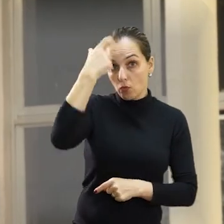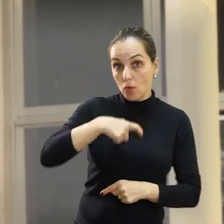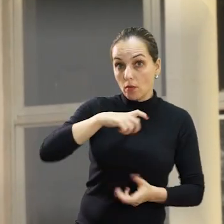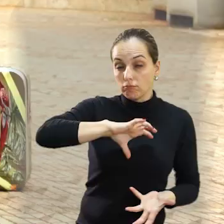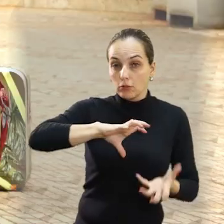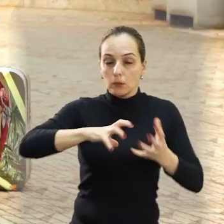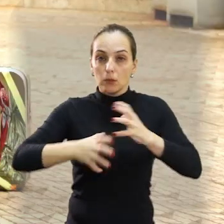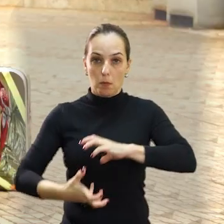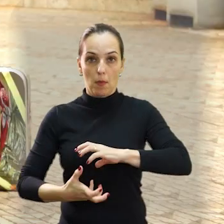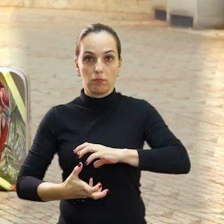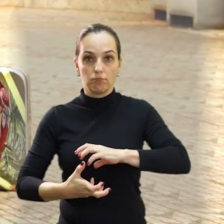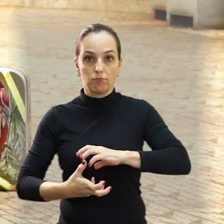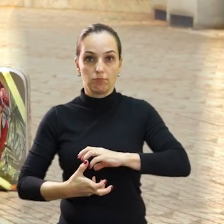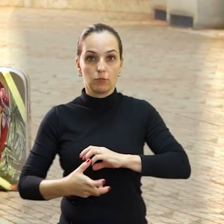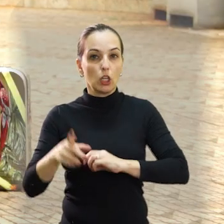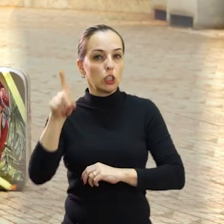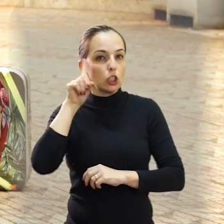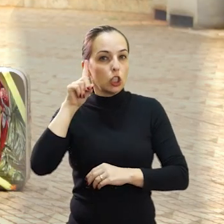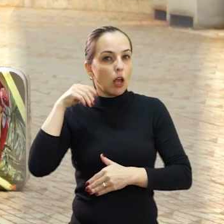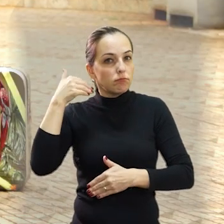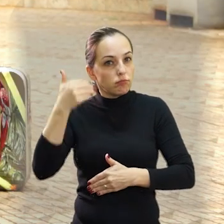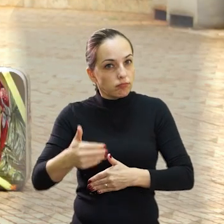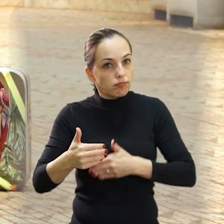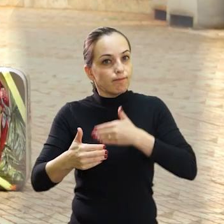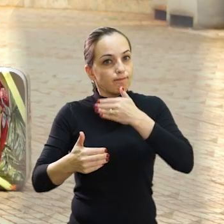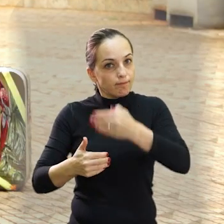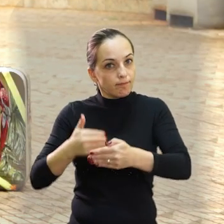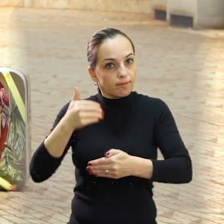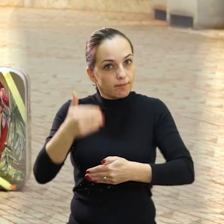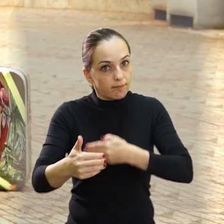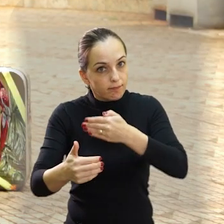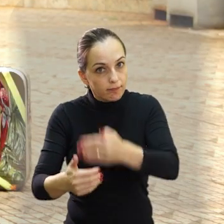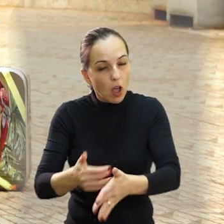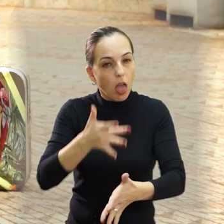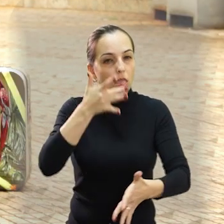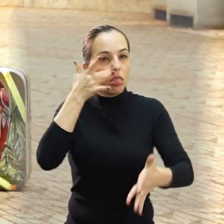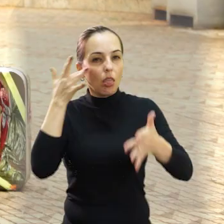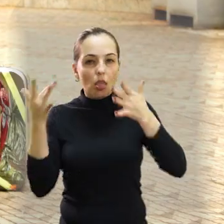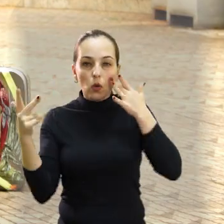eu vejo que me transforma também o dia a dia. A cada